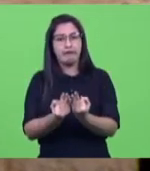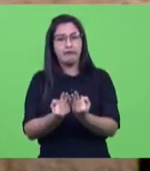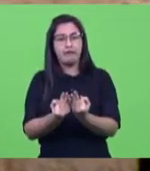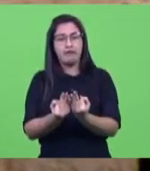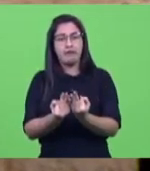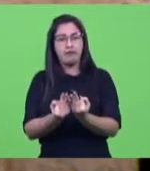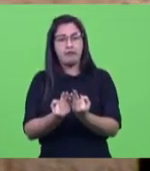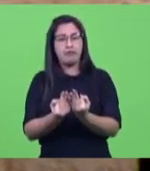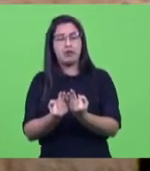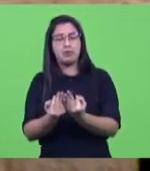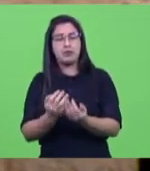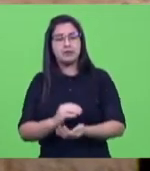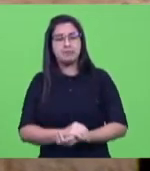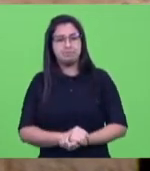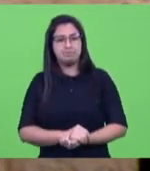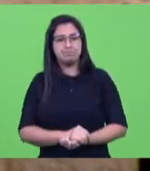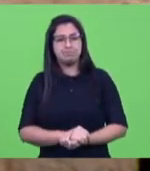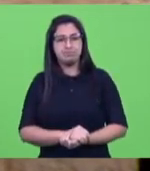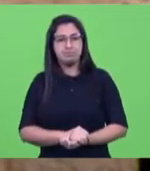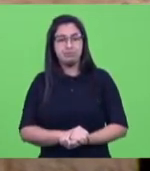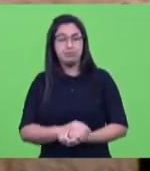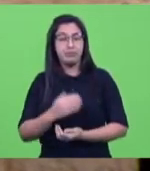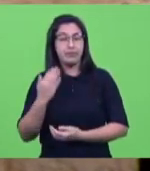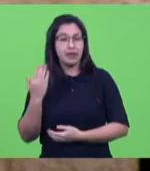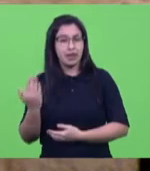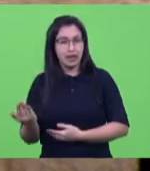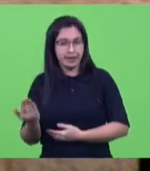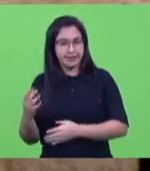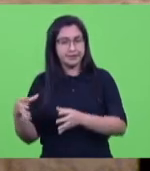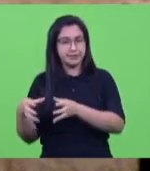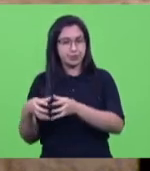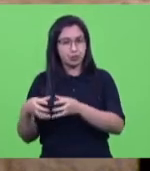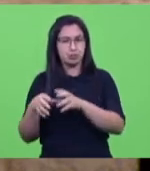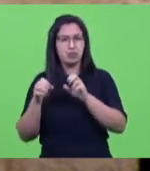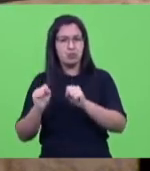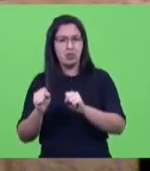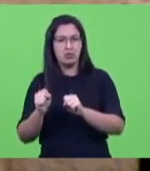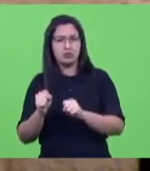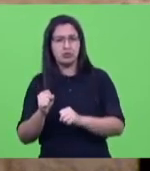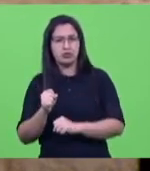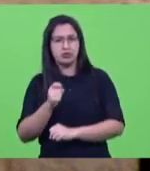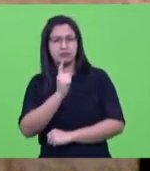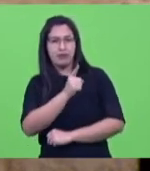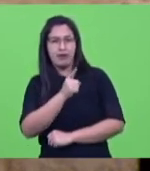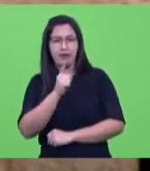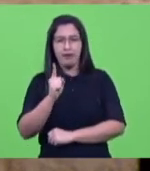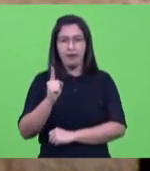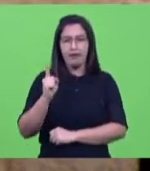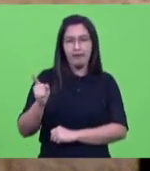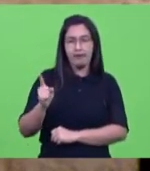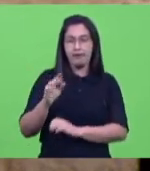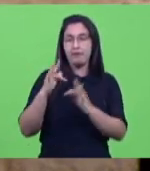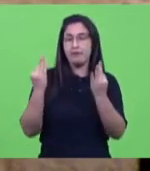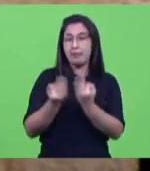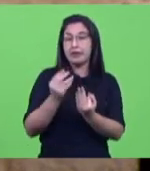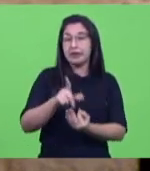certo. Nessa visão mais autoritária, você tem o direito de apontar para uma outra família e obrigar ela a fazer